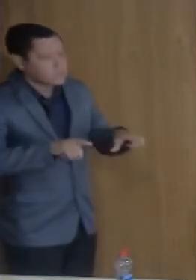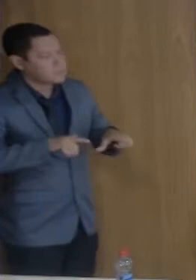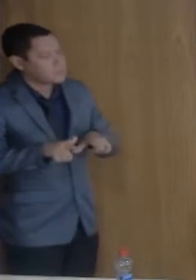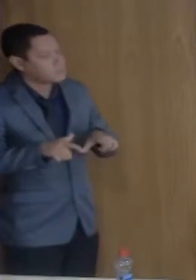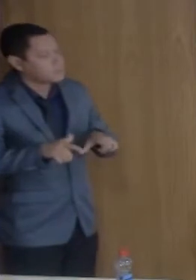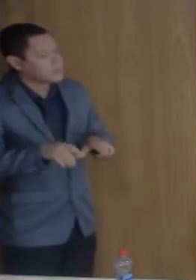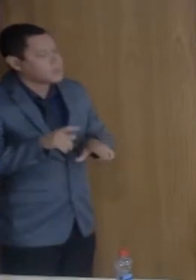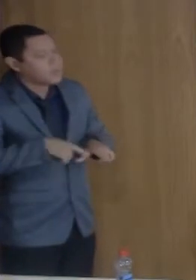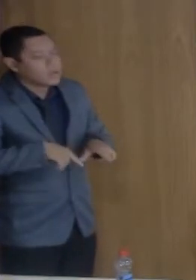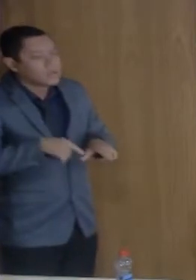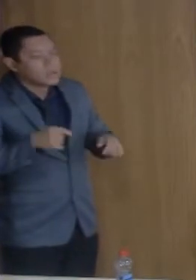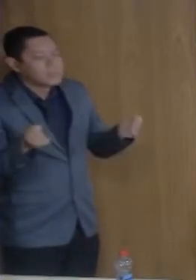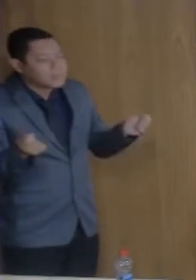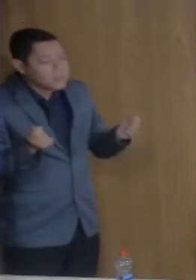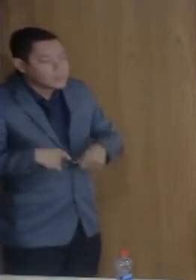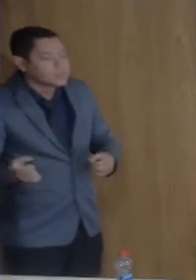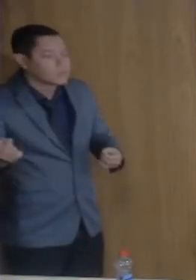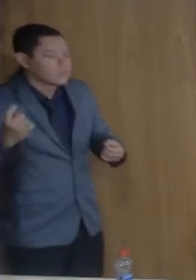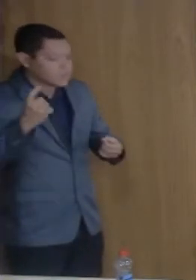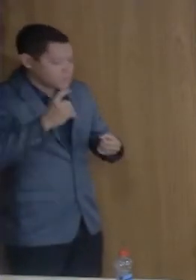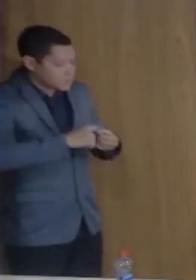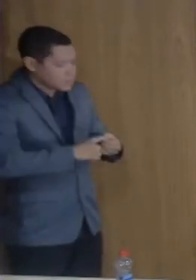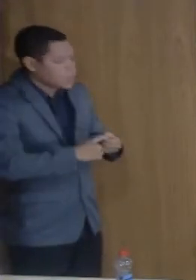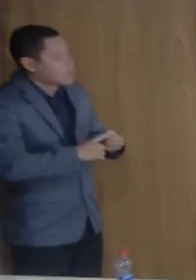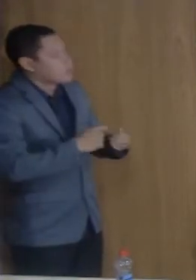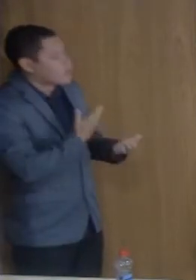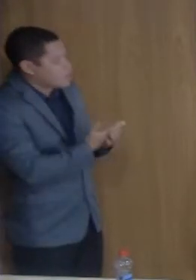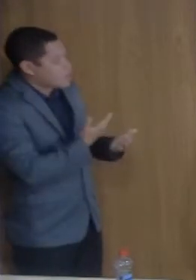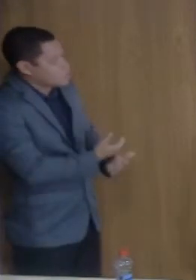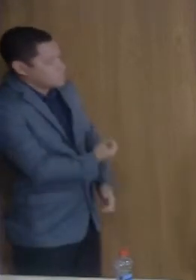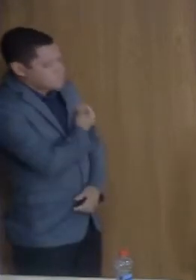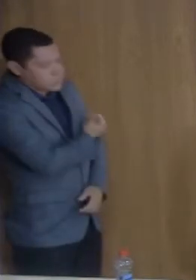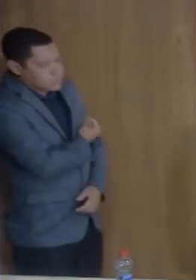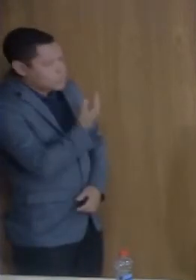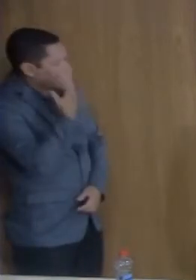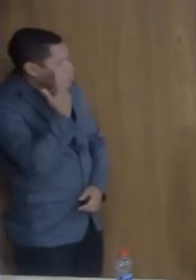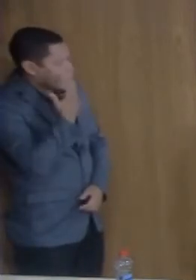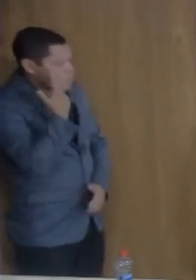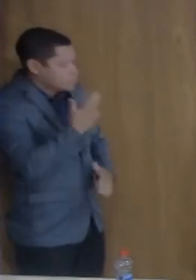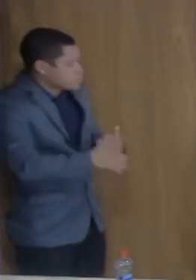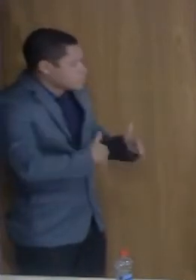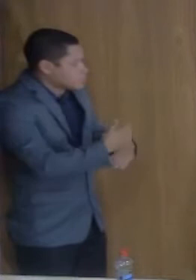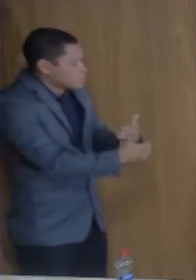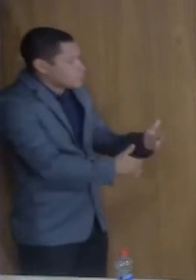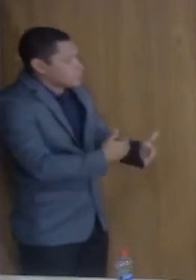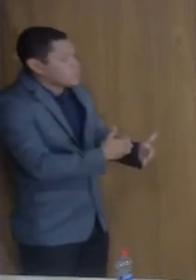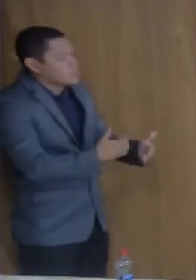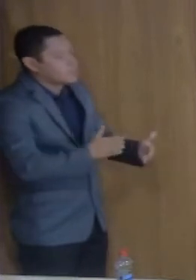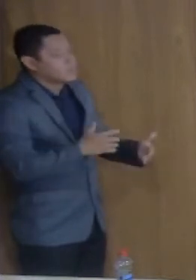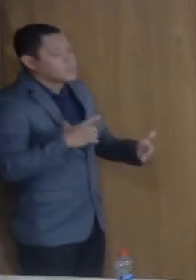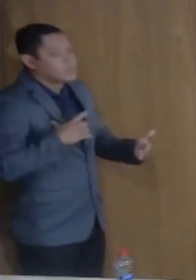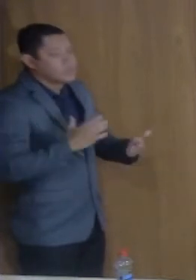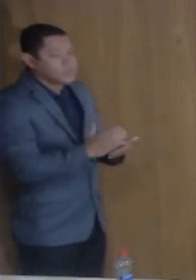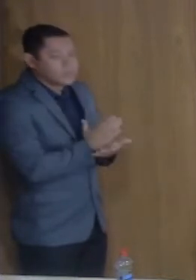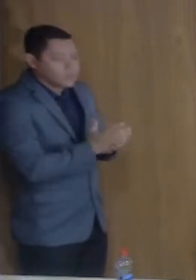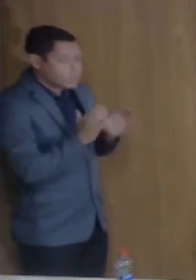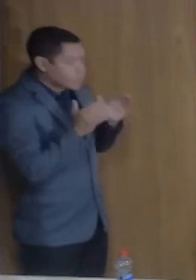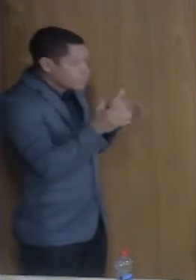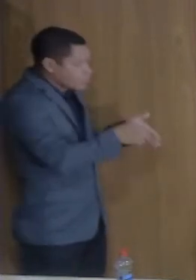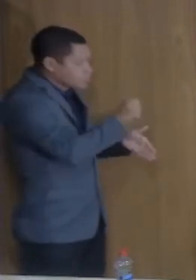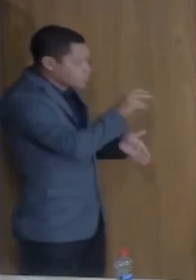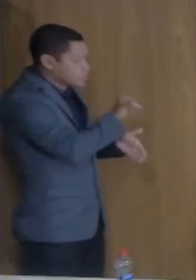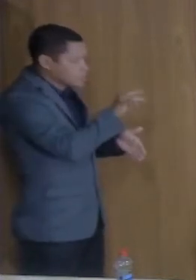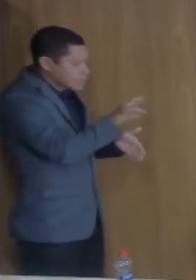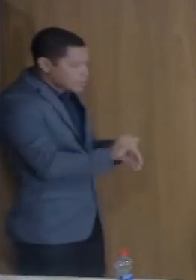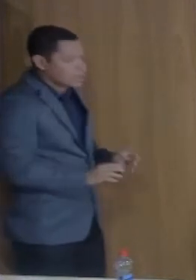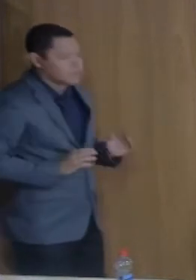visa permitir o retorno às aulas presenciais em condições favoráveis, tanto no ponto de vista sanitário, quanto em razão